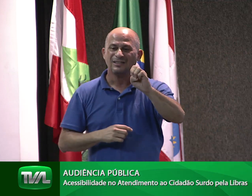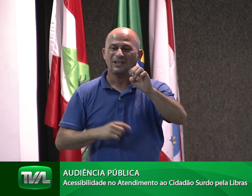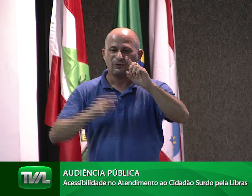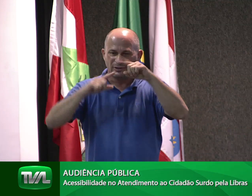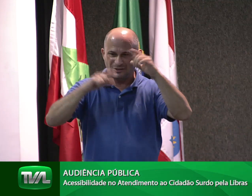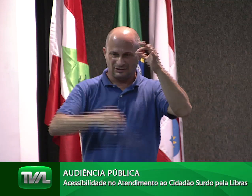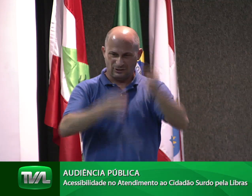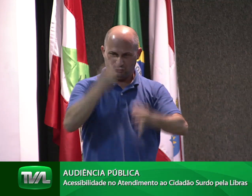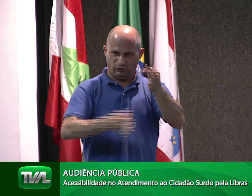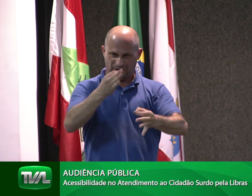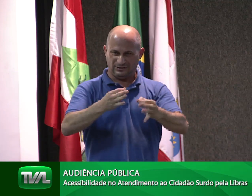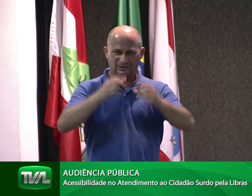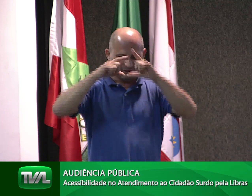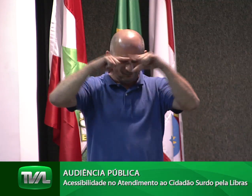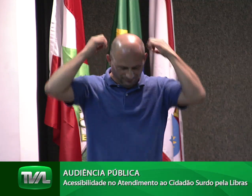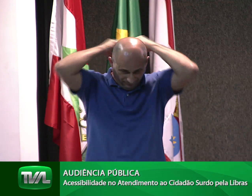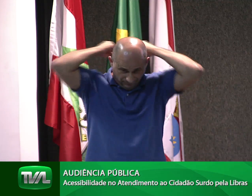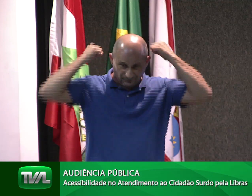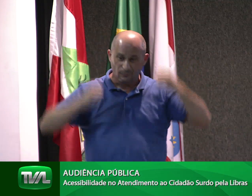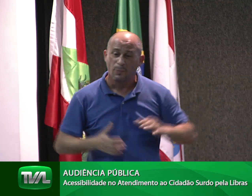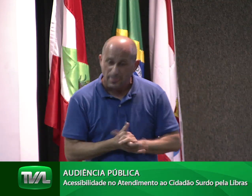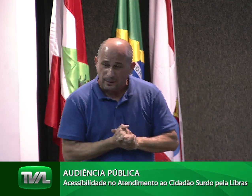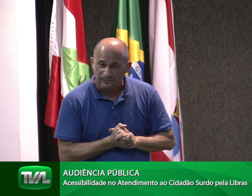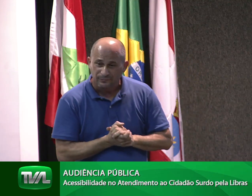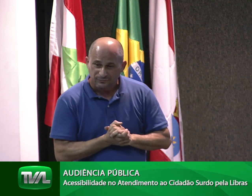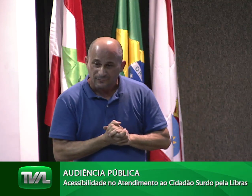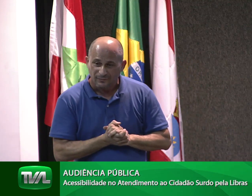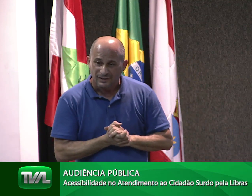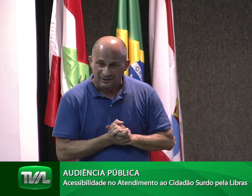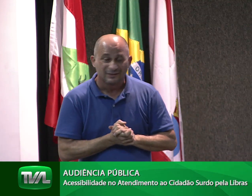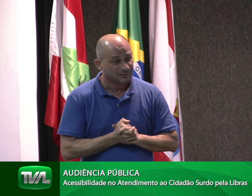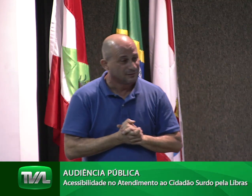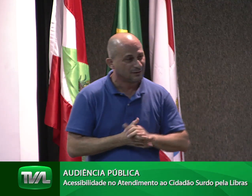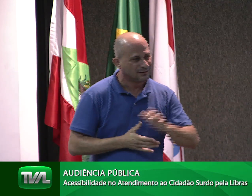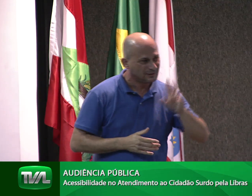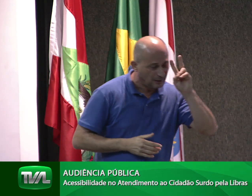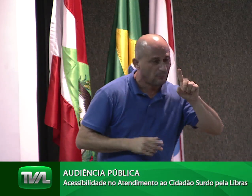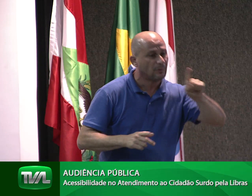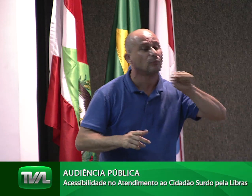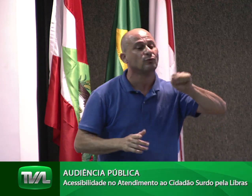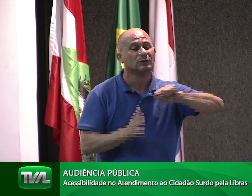a estátua da Justiça, que é a mulher vedada.